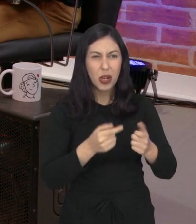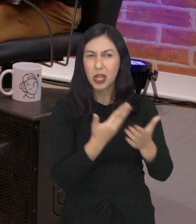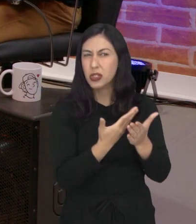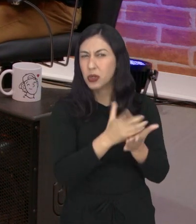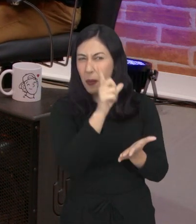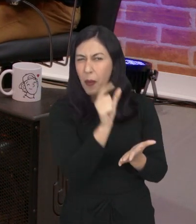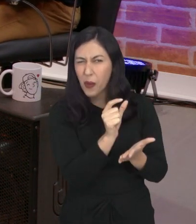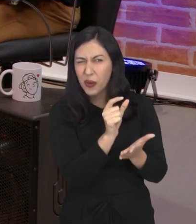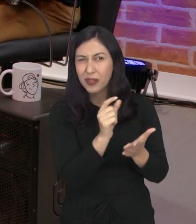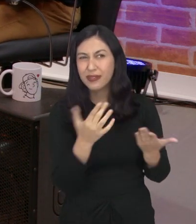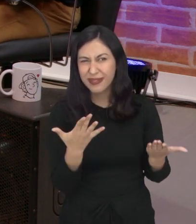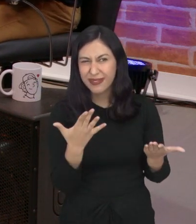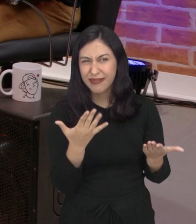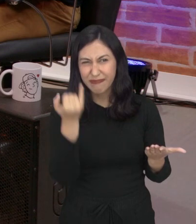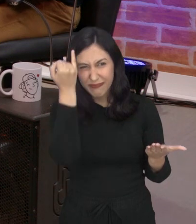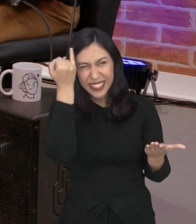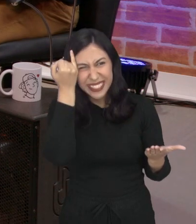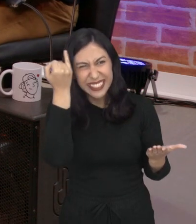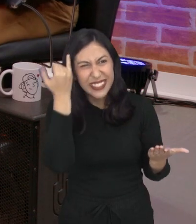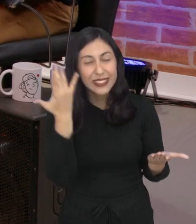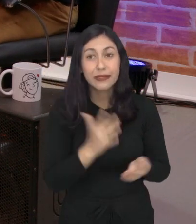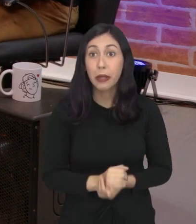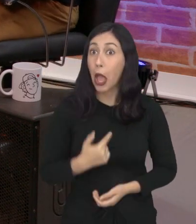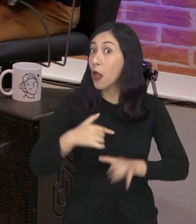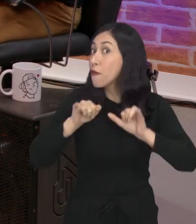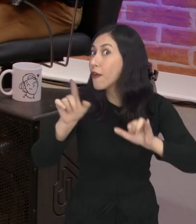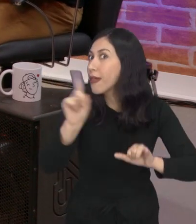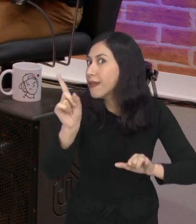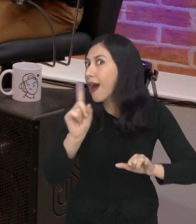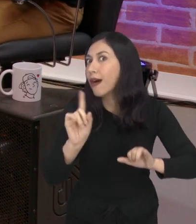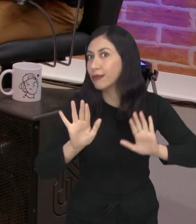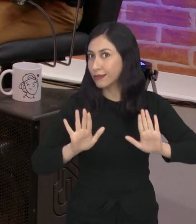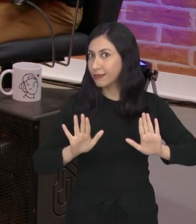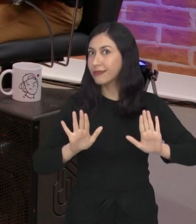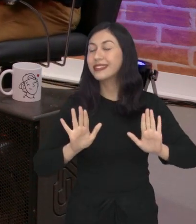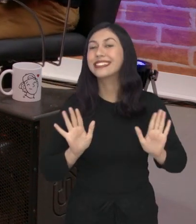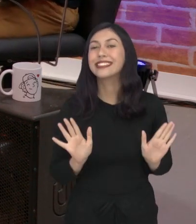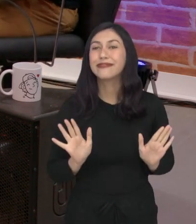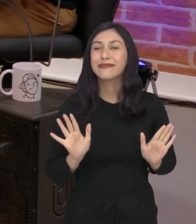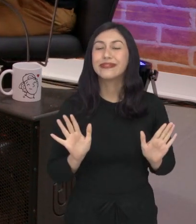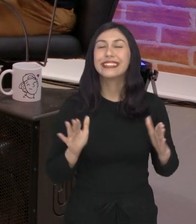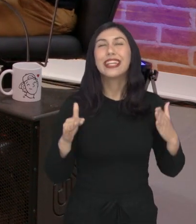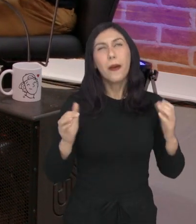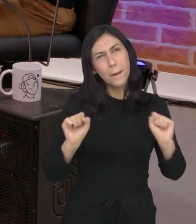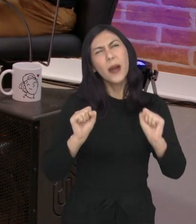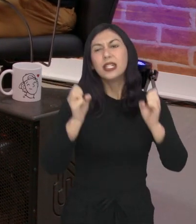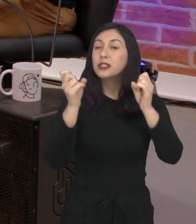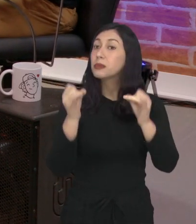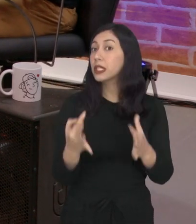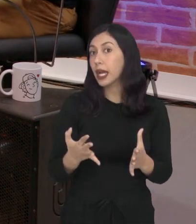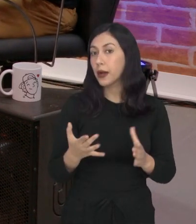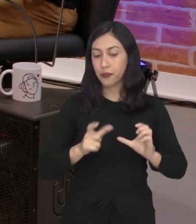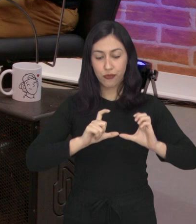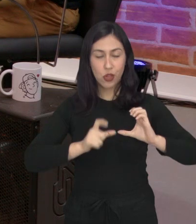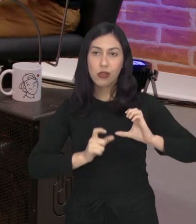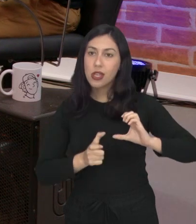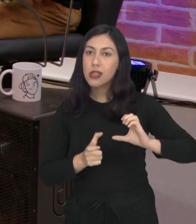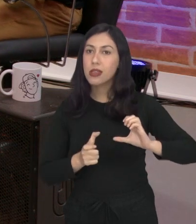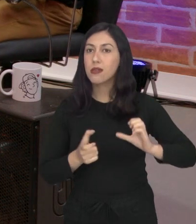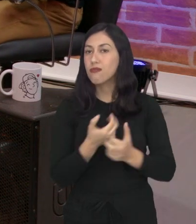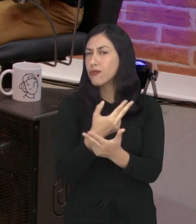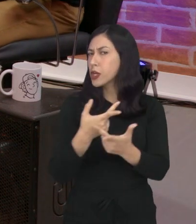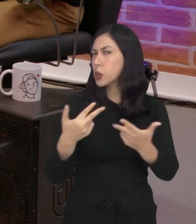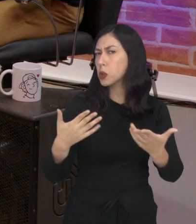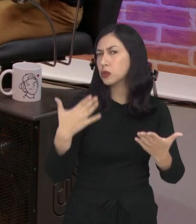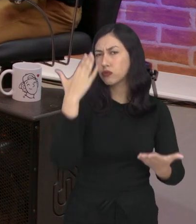nerd preguiçoso. O geek é um nerd preguiçoso. Não foi eu que disse isso, família, foi ele. Mas poderia colocar dessa forma, tipo assim, o geek ele tá mais voltado